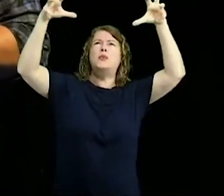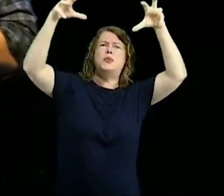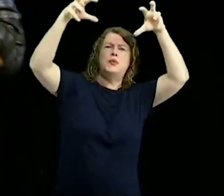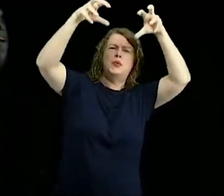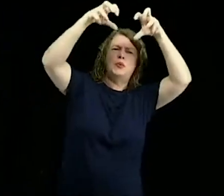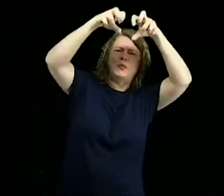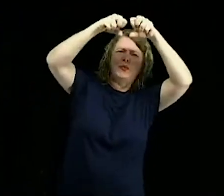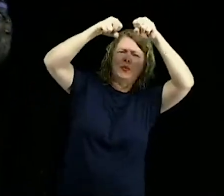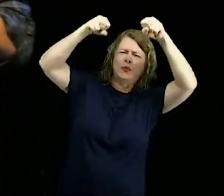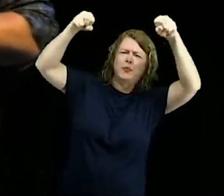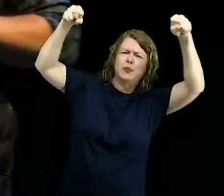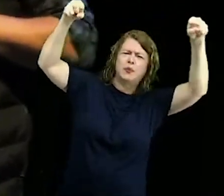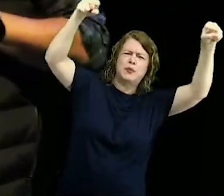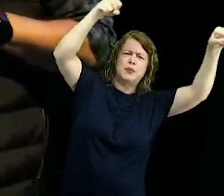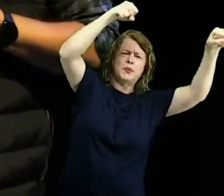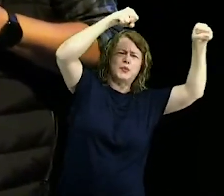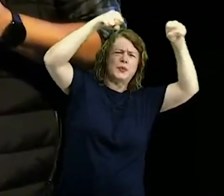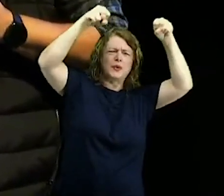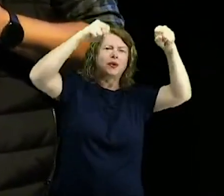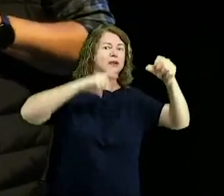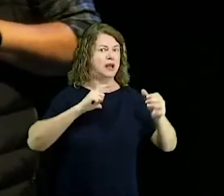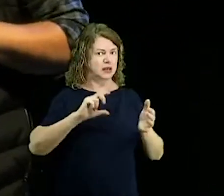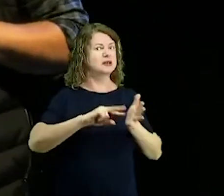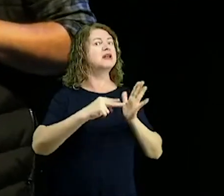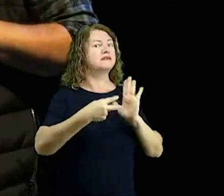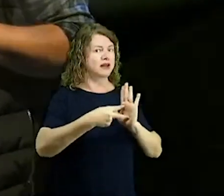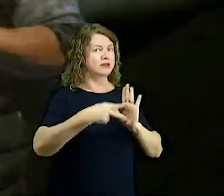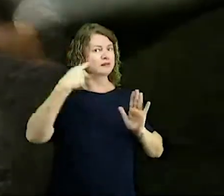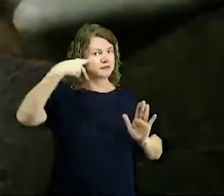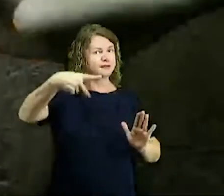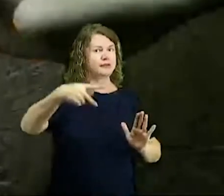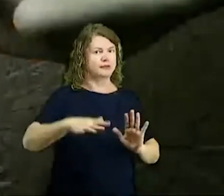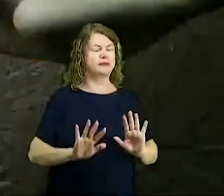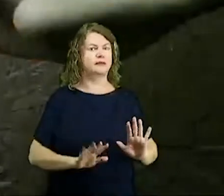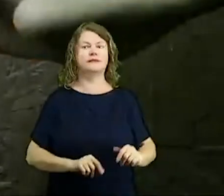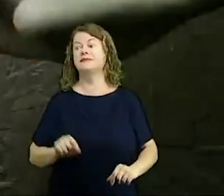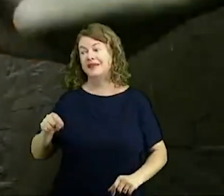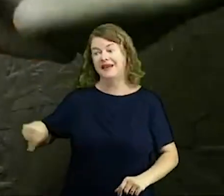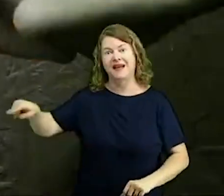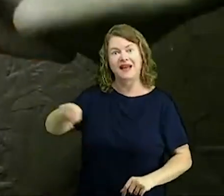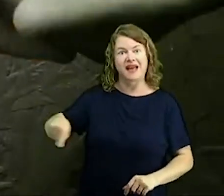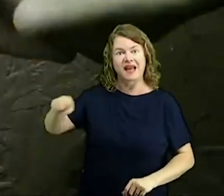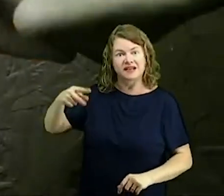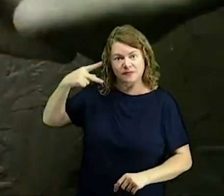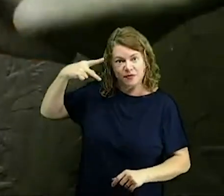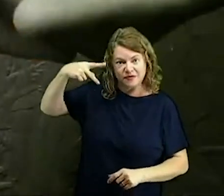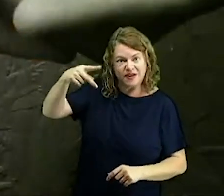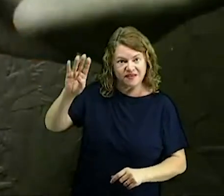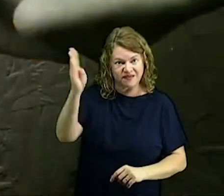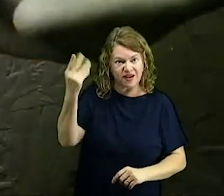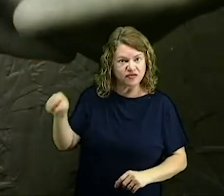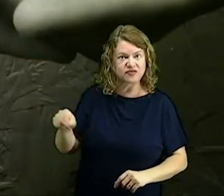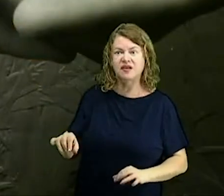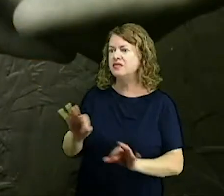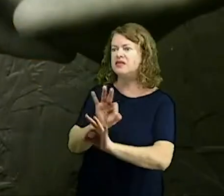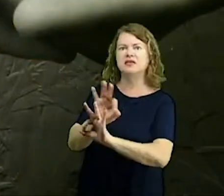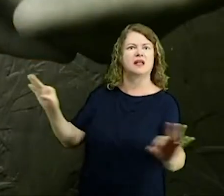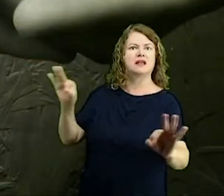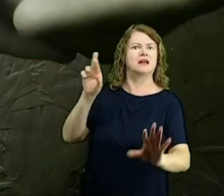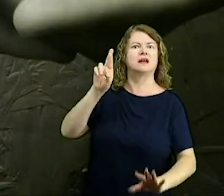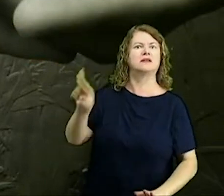sentido profético. Porém, não houve voz, nem resposta, nem atenção alguma. Então Elias disse ao povo: chegai-vos a